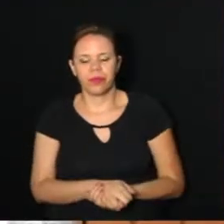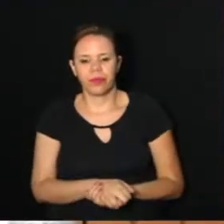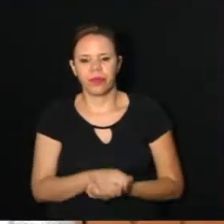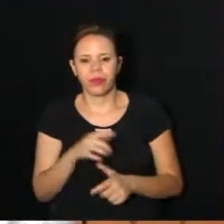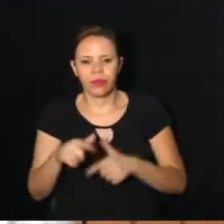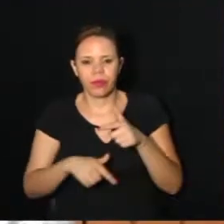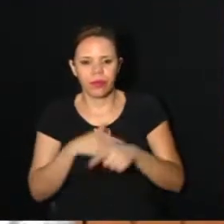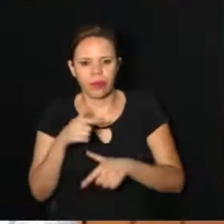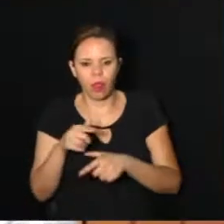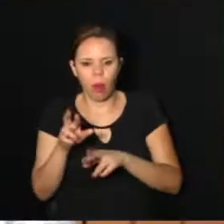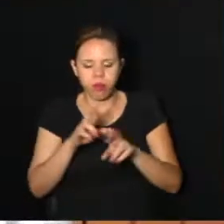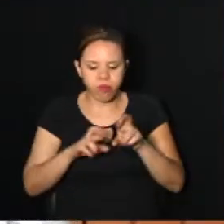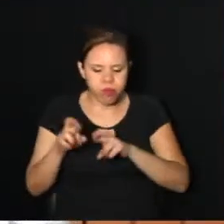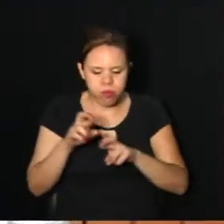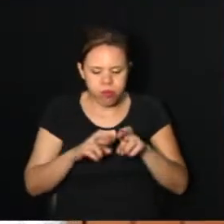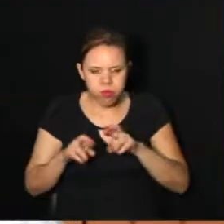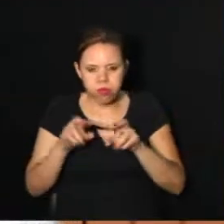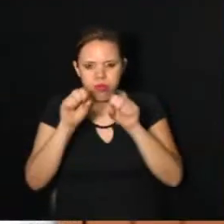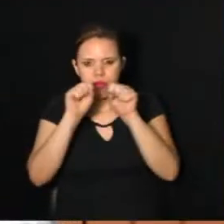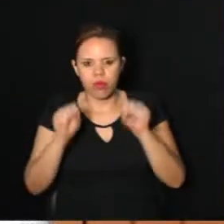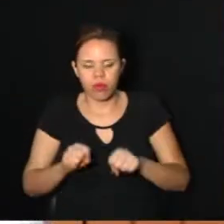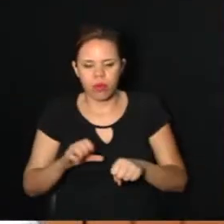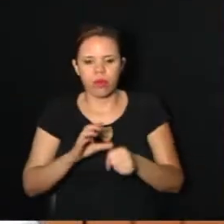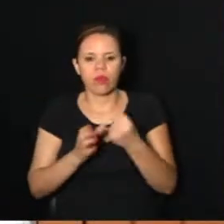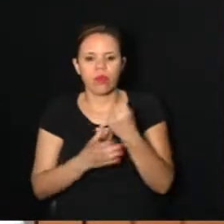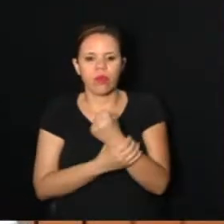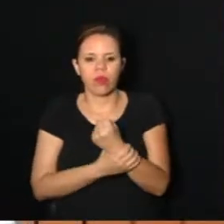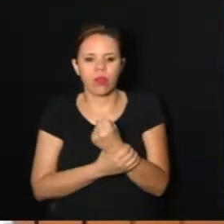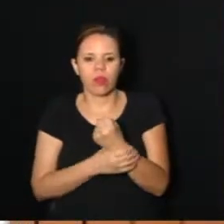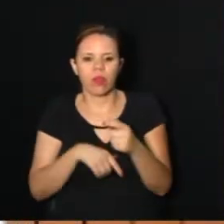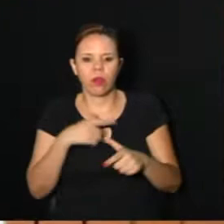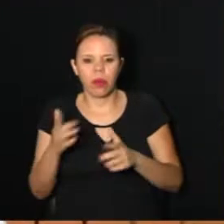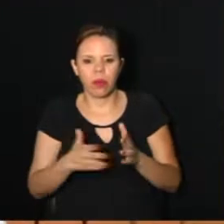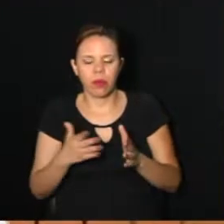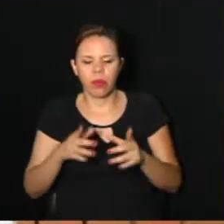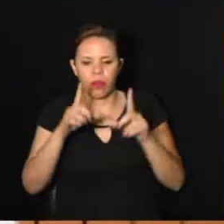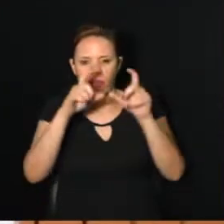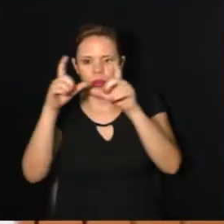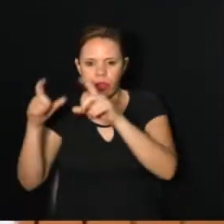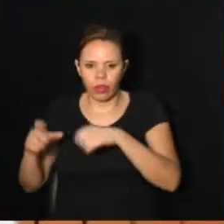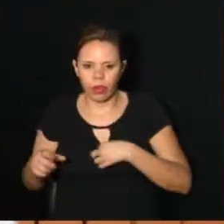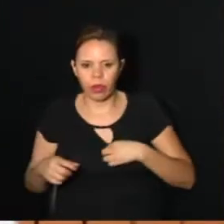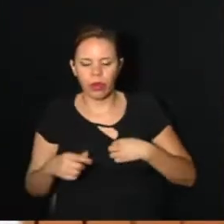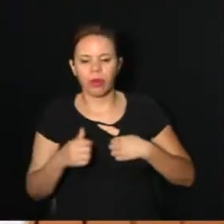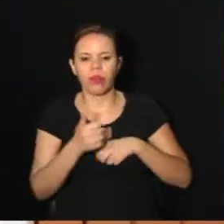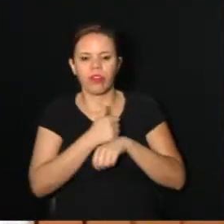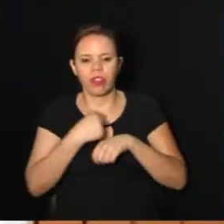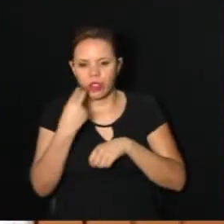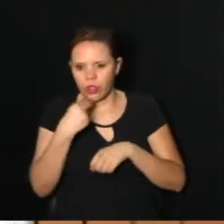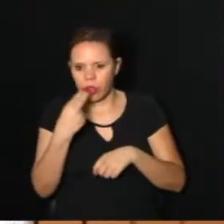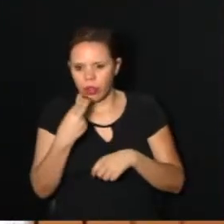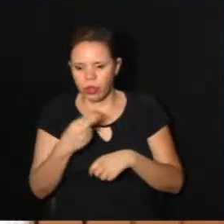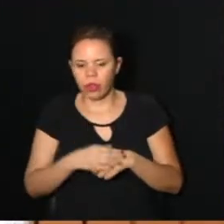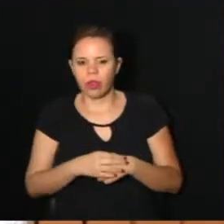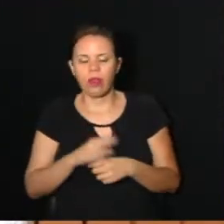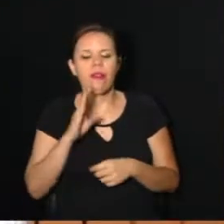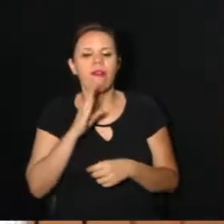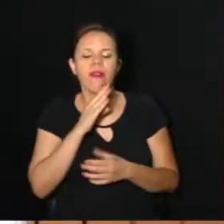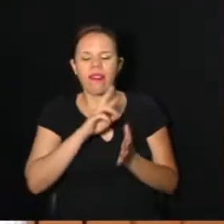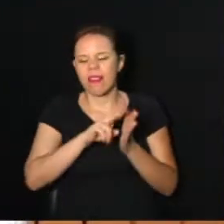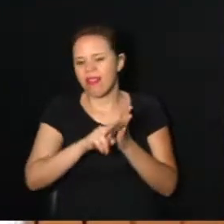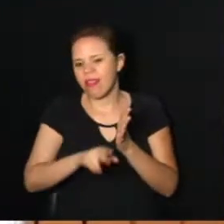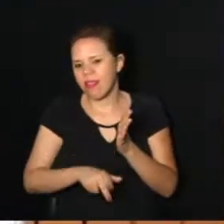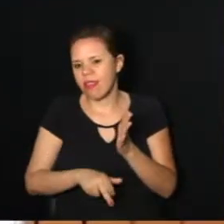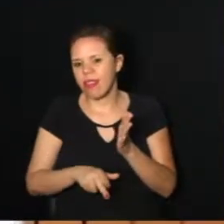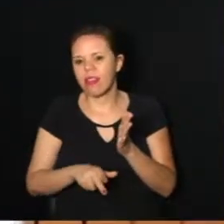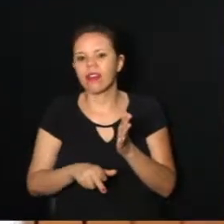atividades de monitoramento de sistema de segurança, atividades de produção de fotografias, profissionais de nutrição, bares e outros